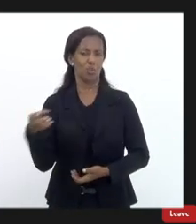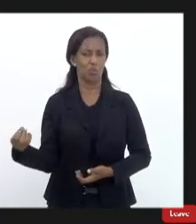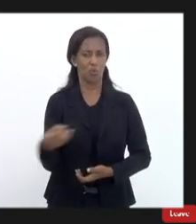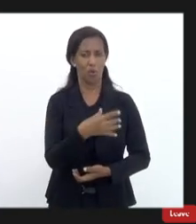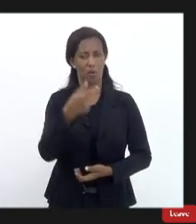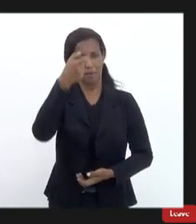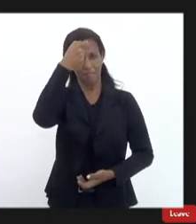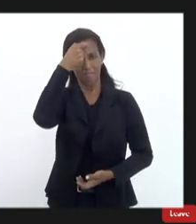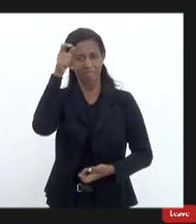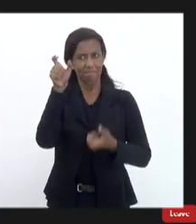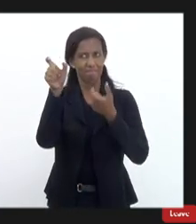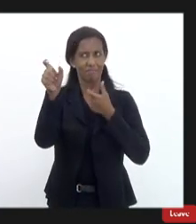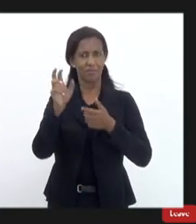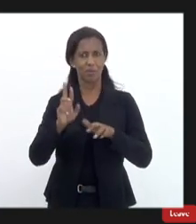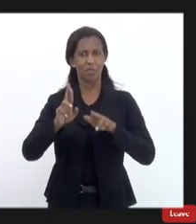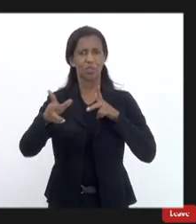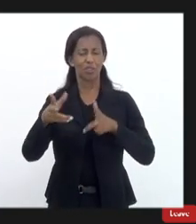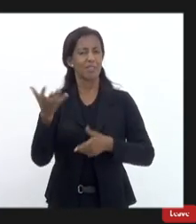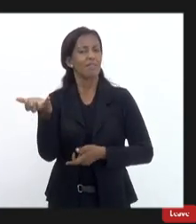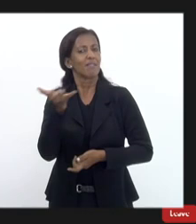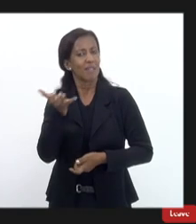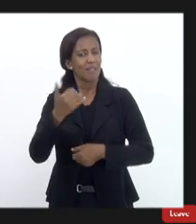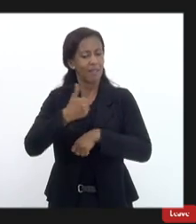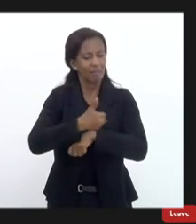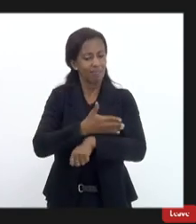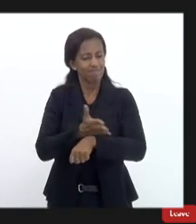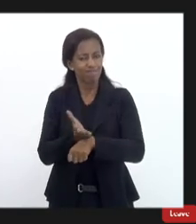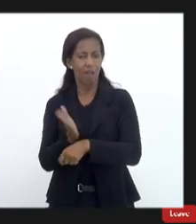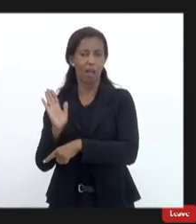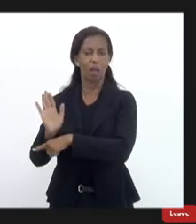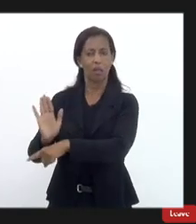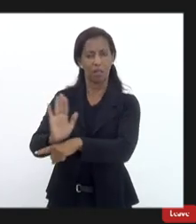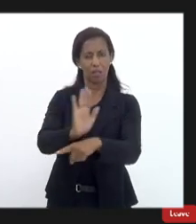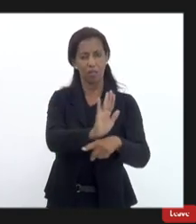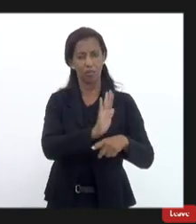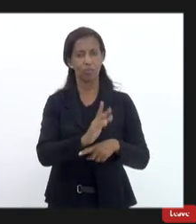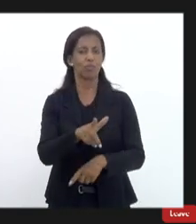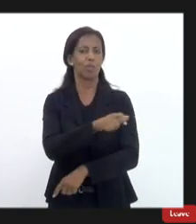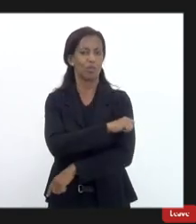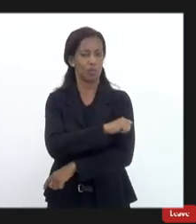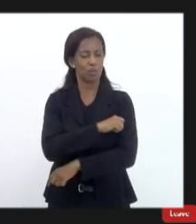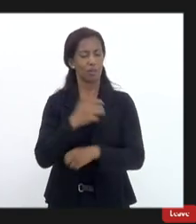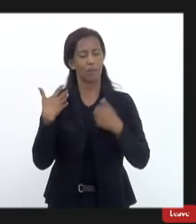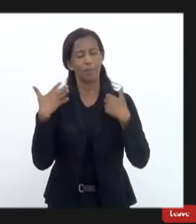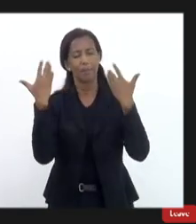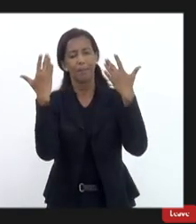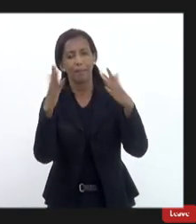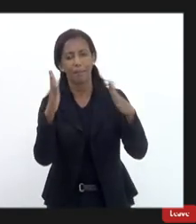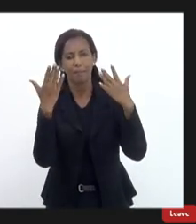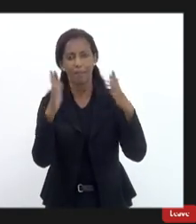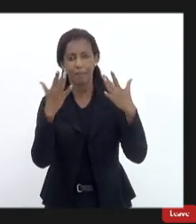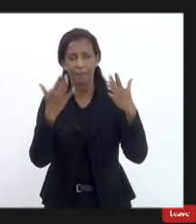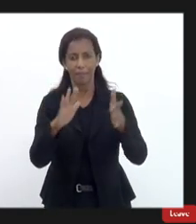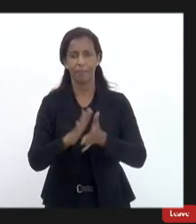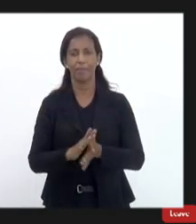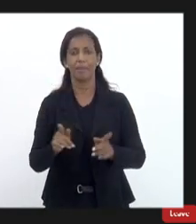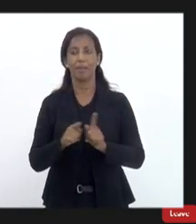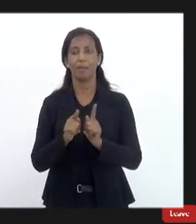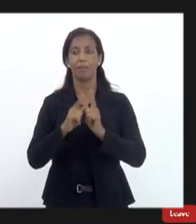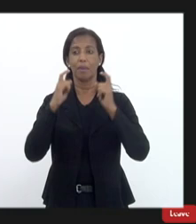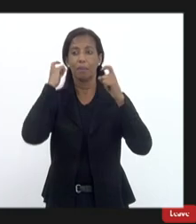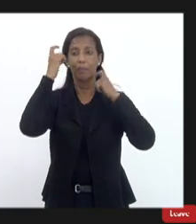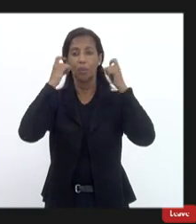que tenta a todo momento suprir essas necessidades dos estudantes. Então eu quero aqui parabenizar. A gente tem preocupação também quanto